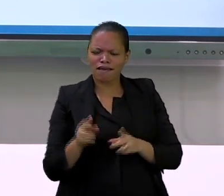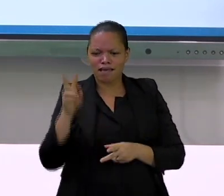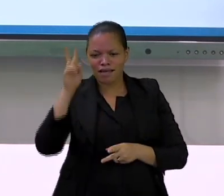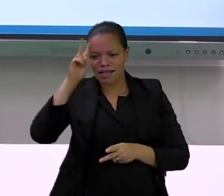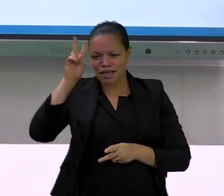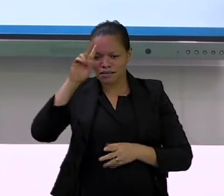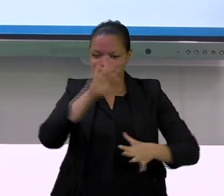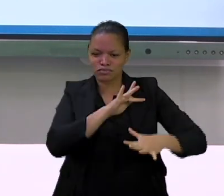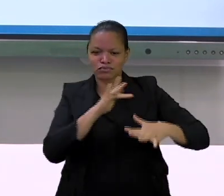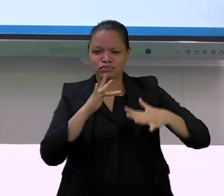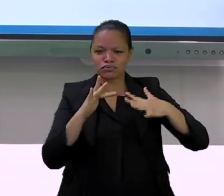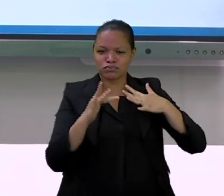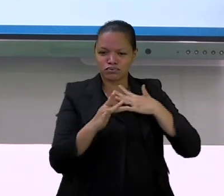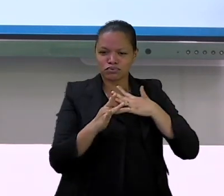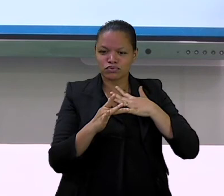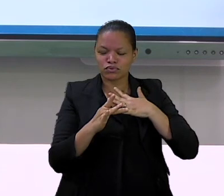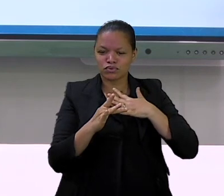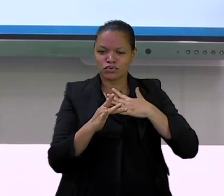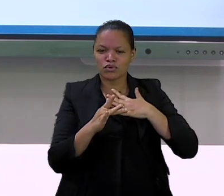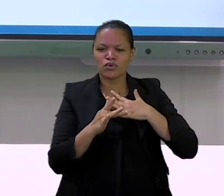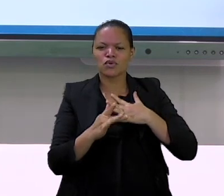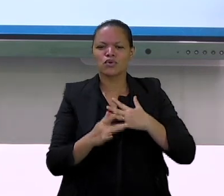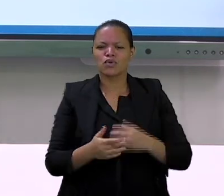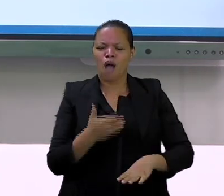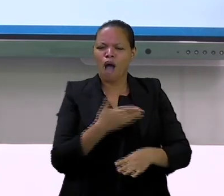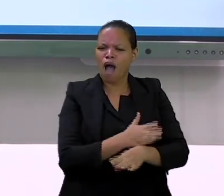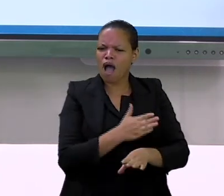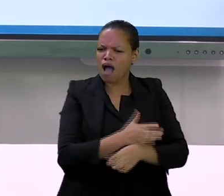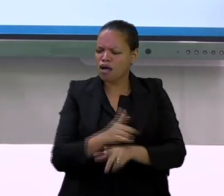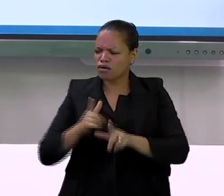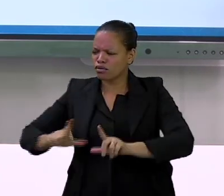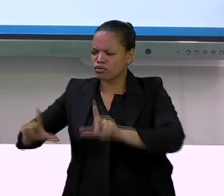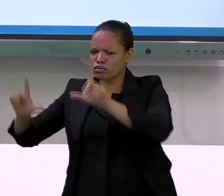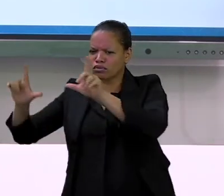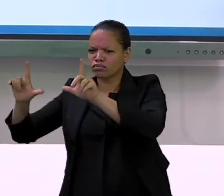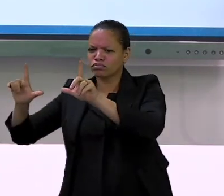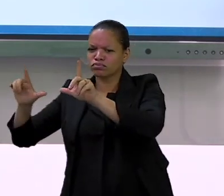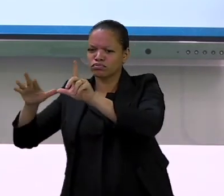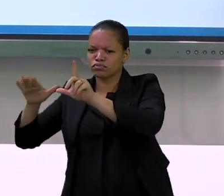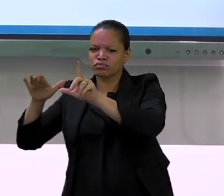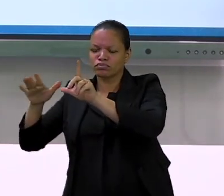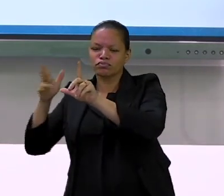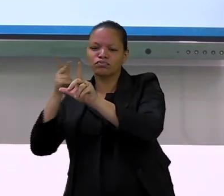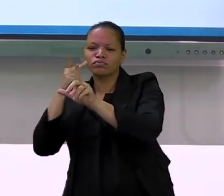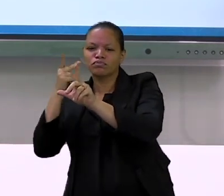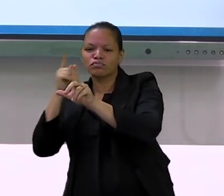no nosso canal do YouTube, acesse a nossa plataforma SMED GV, aponte a